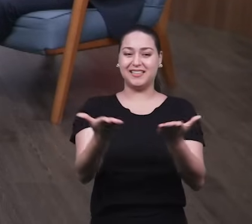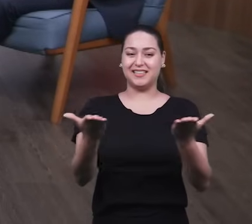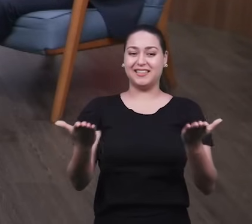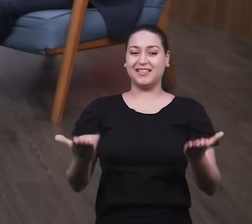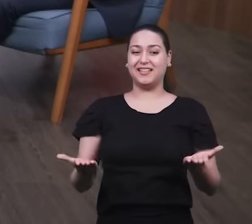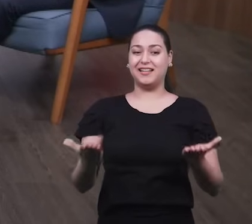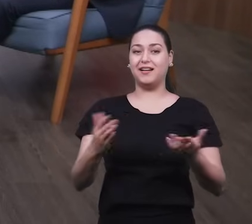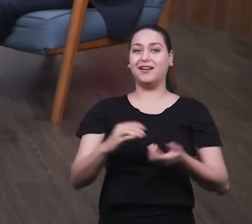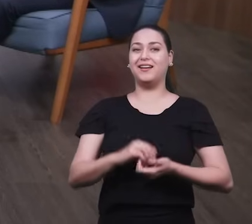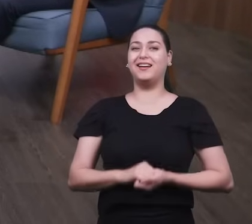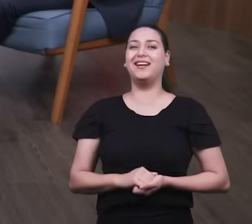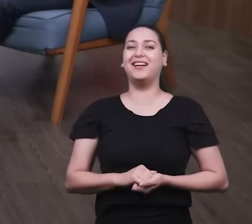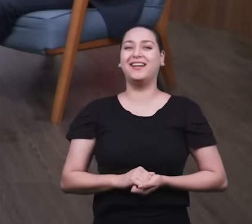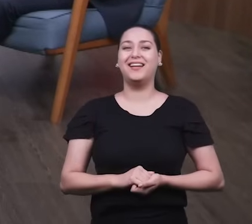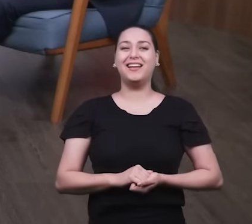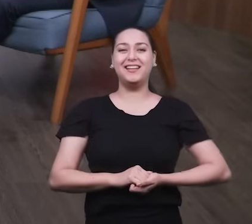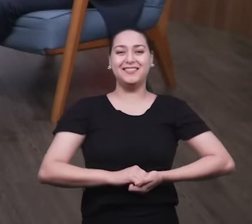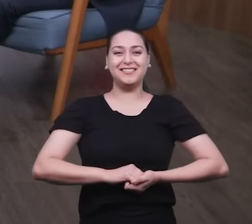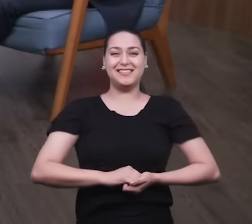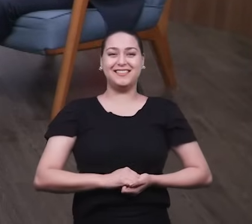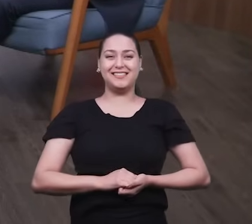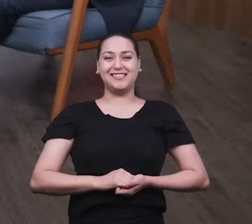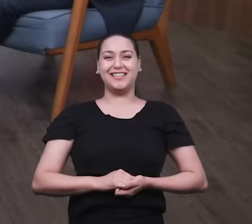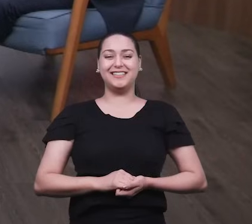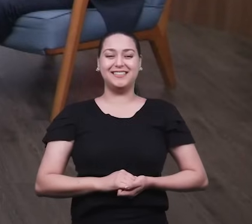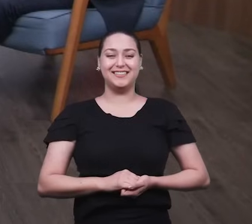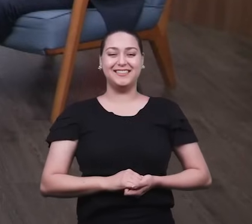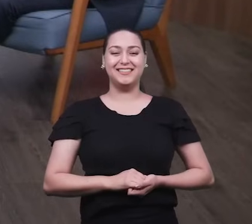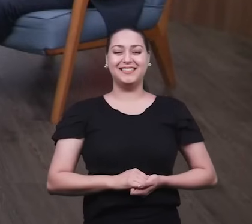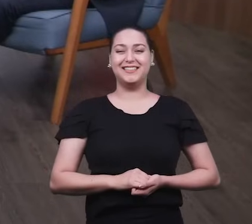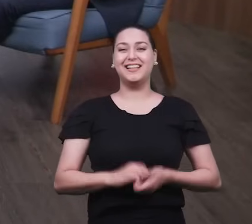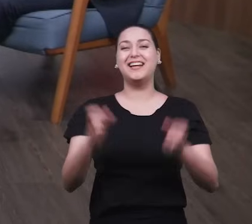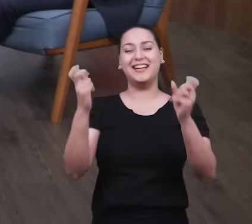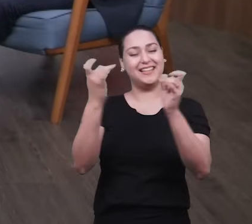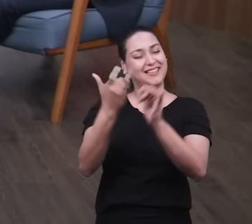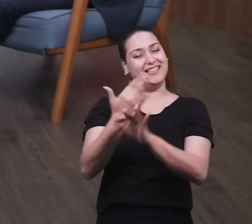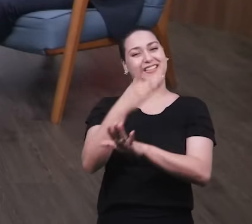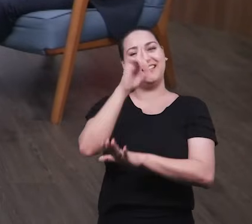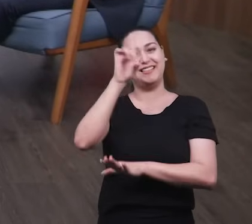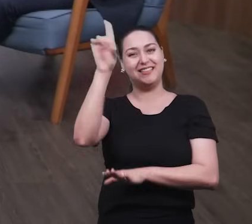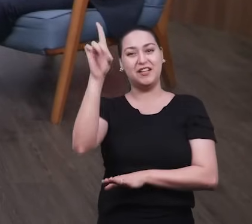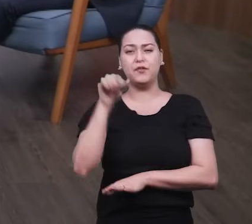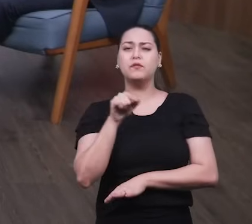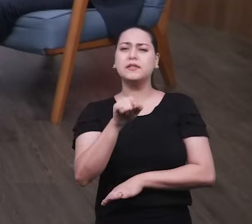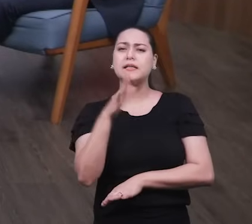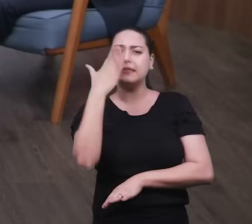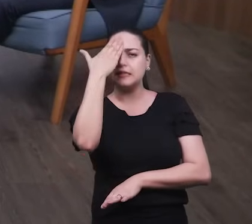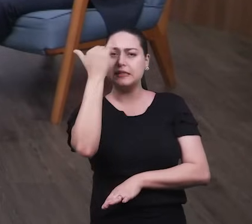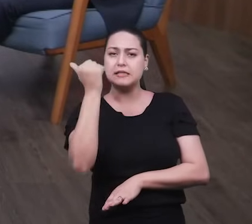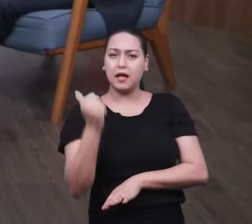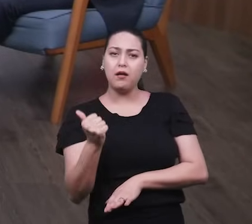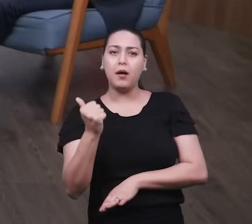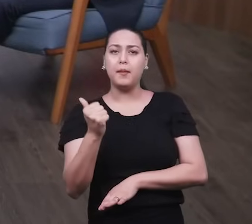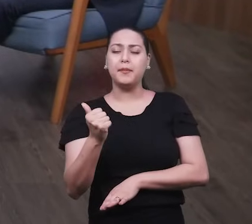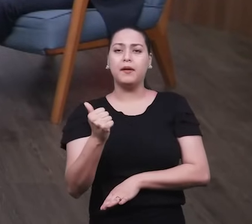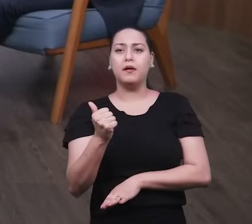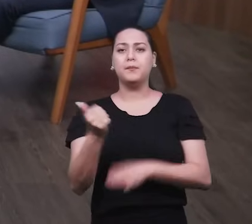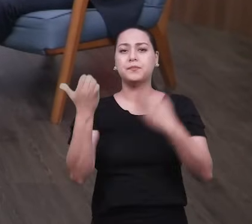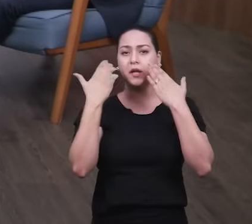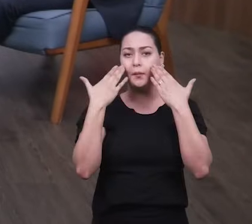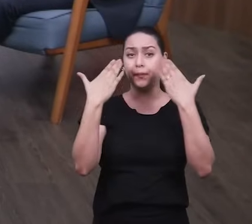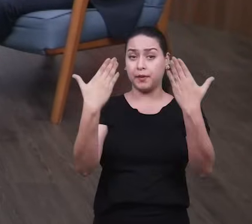paz do Senhor Adriano, paz do Senhor a todos queridos. Glórias a Deus. Como você sabe, o nosso programa